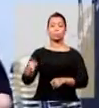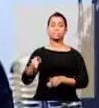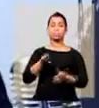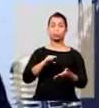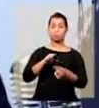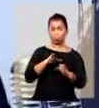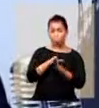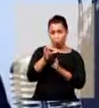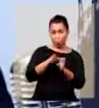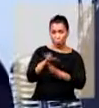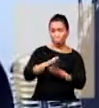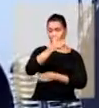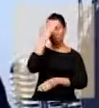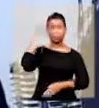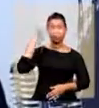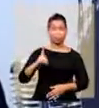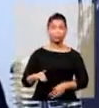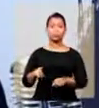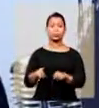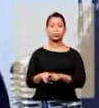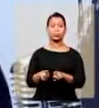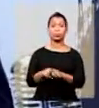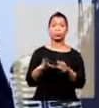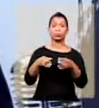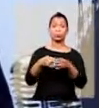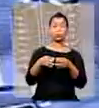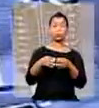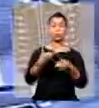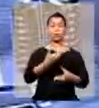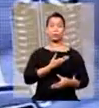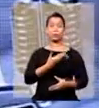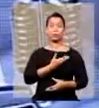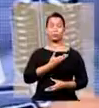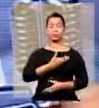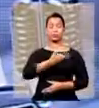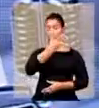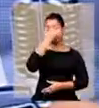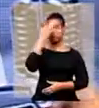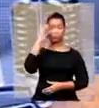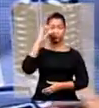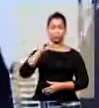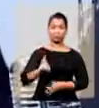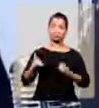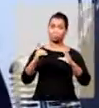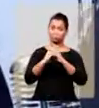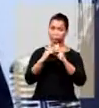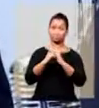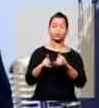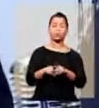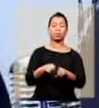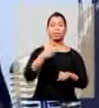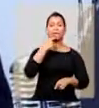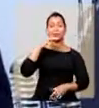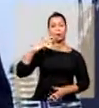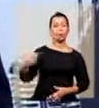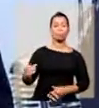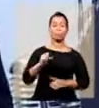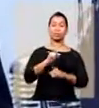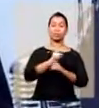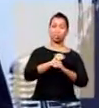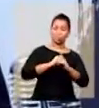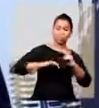Amigo do Deficiente, e a Camila Borim, que é assistente social da Secretaria da Mulher. Debate interessante, espero que